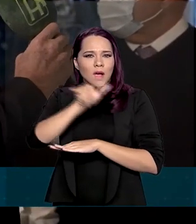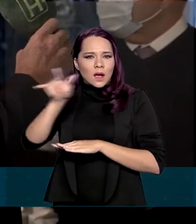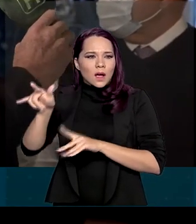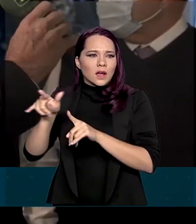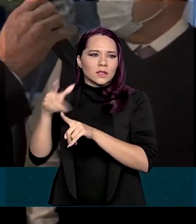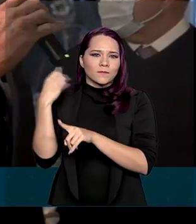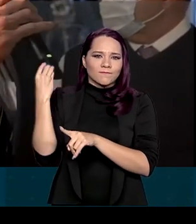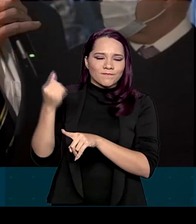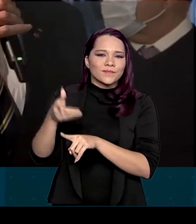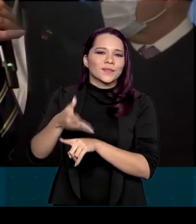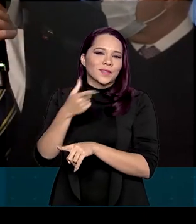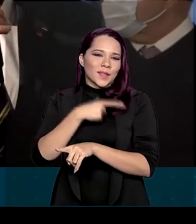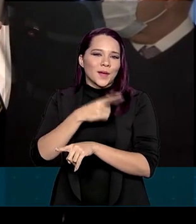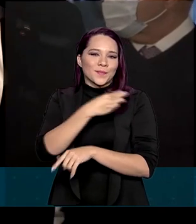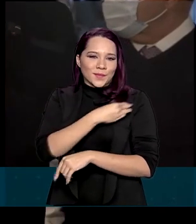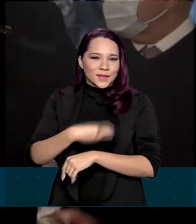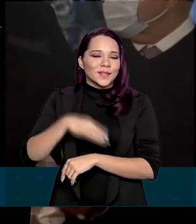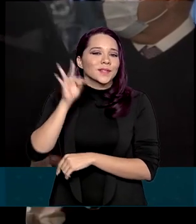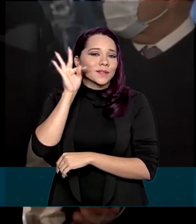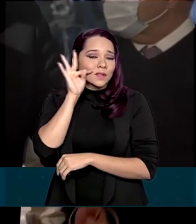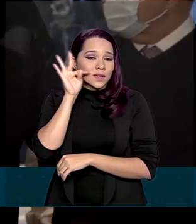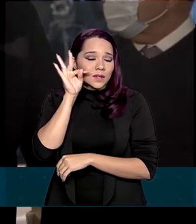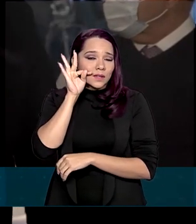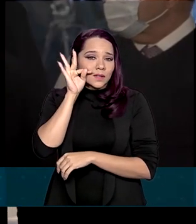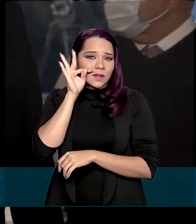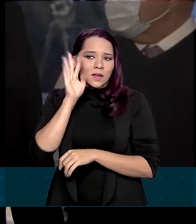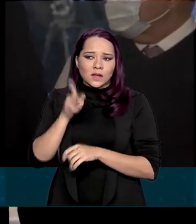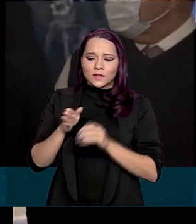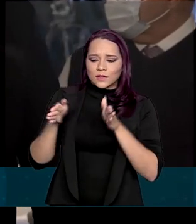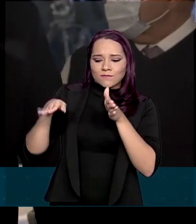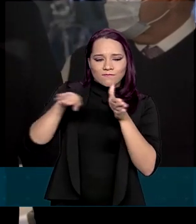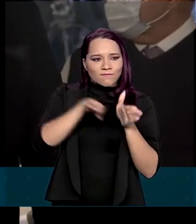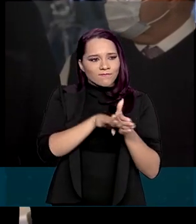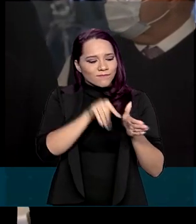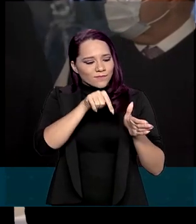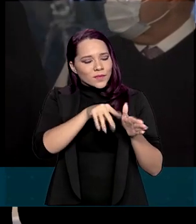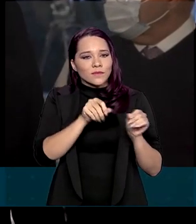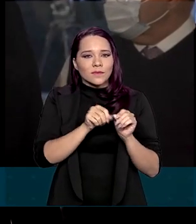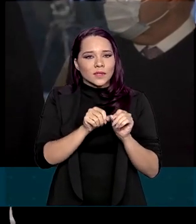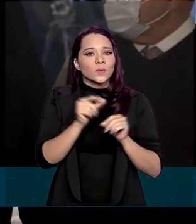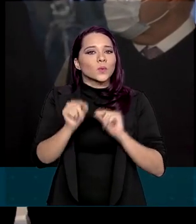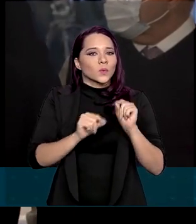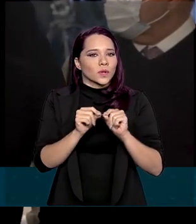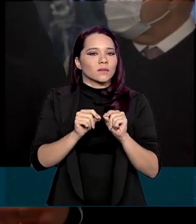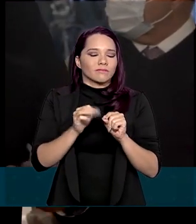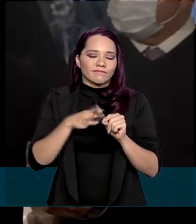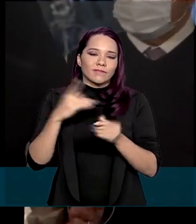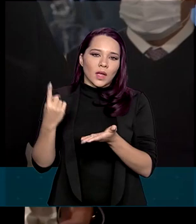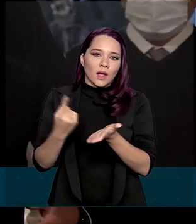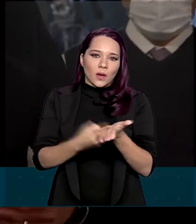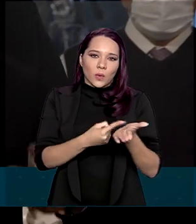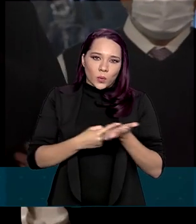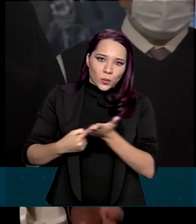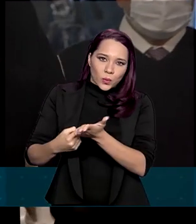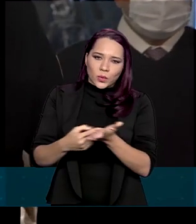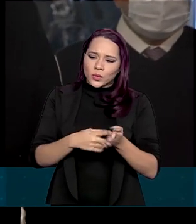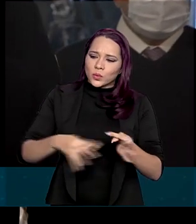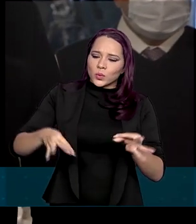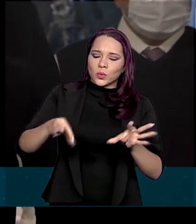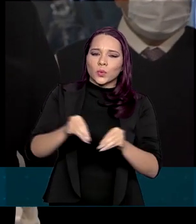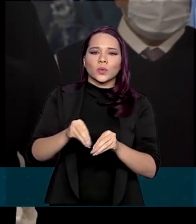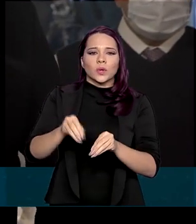prezada Tereza Cristina, e nós, ao chegarmos, fazíamos excelentes acordos em tudo aquilo que o